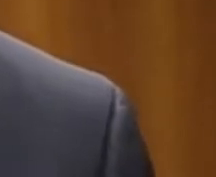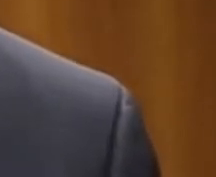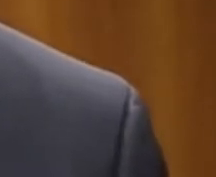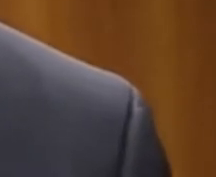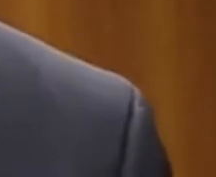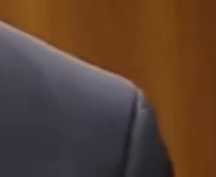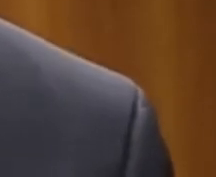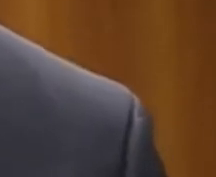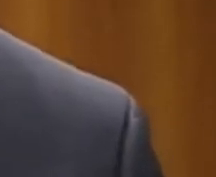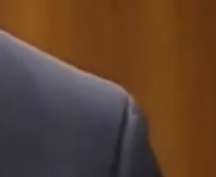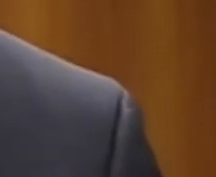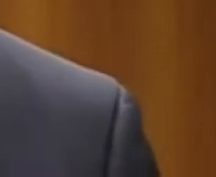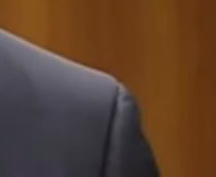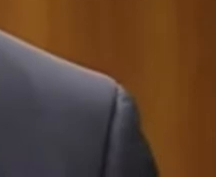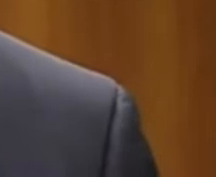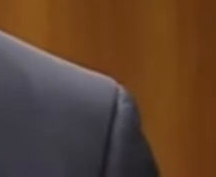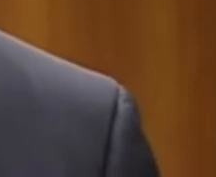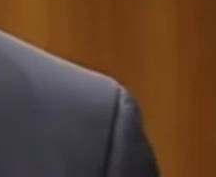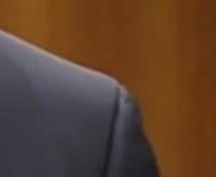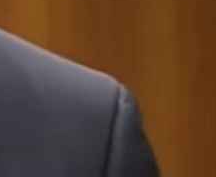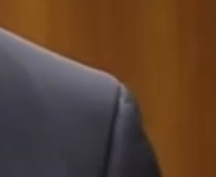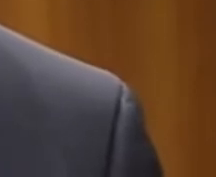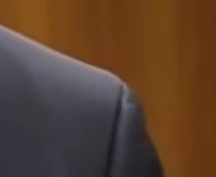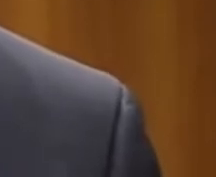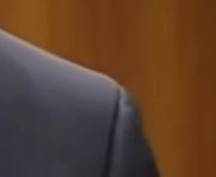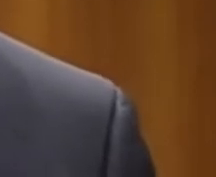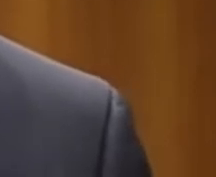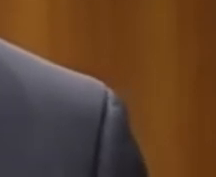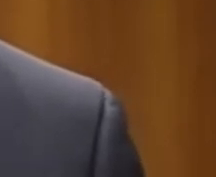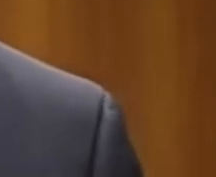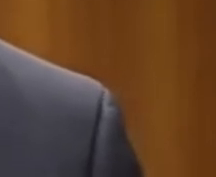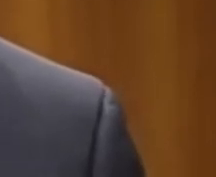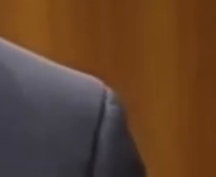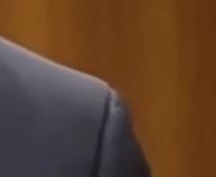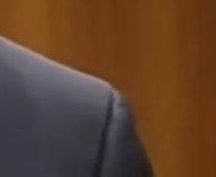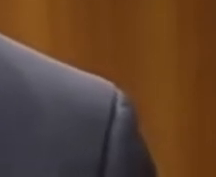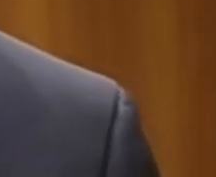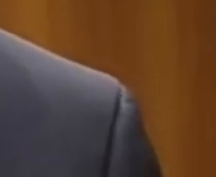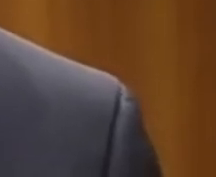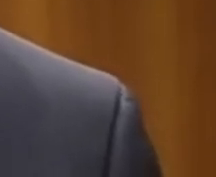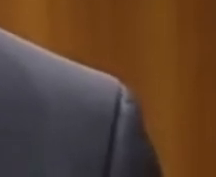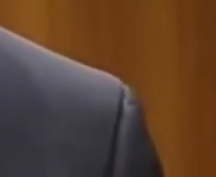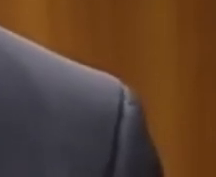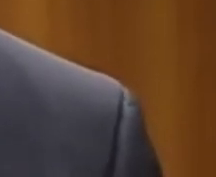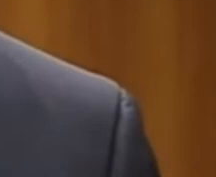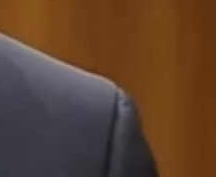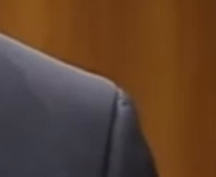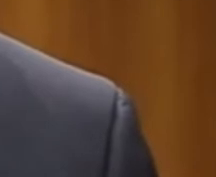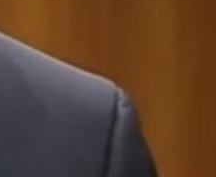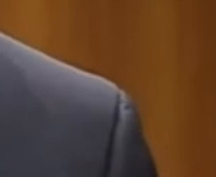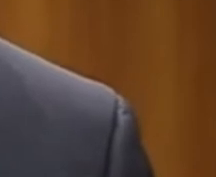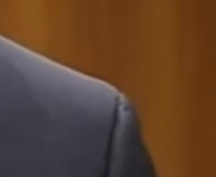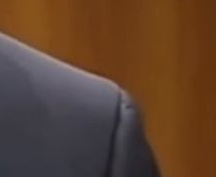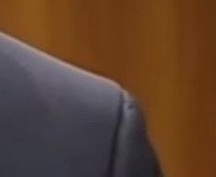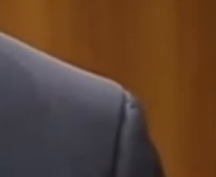uma das autoridades, tanto os amigos, se sintam longamente citados e abraçados. Senhoras, senhores,